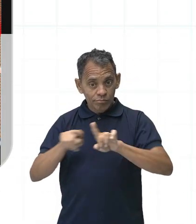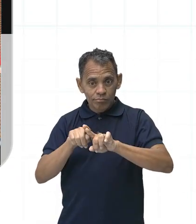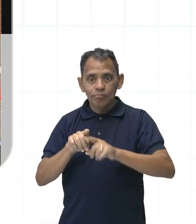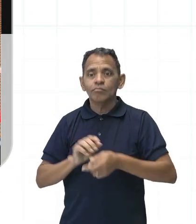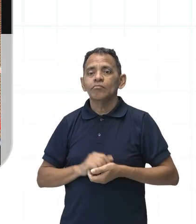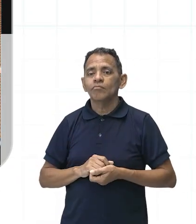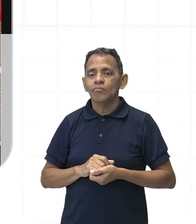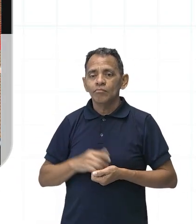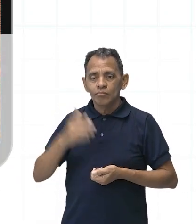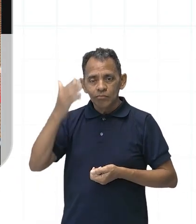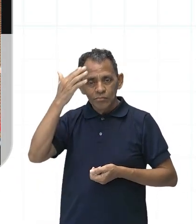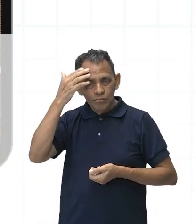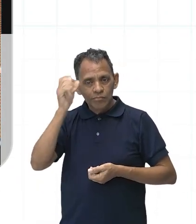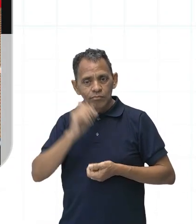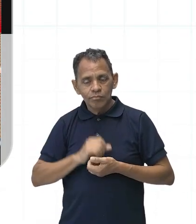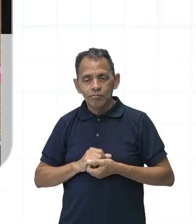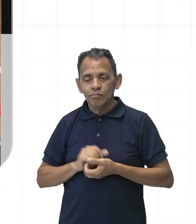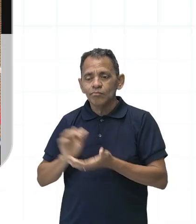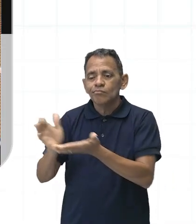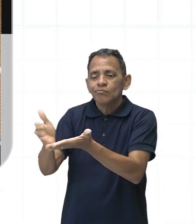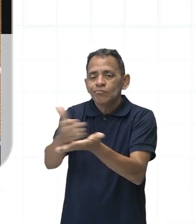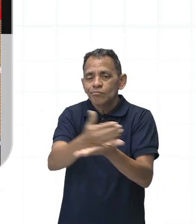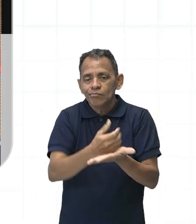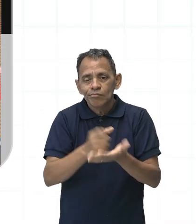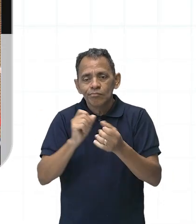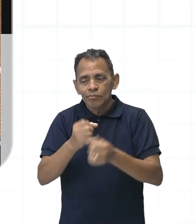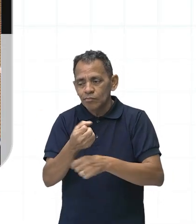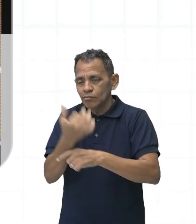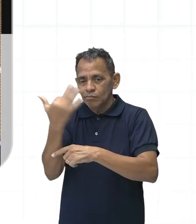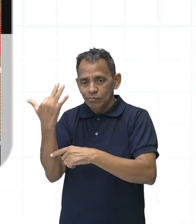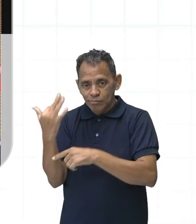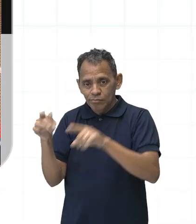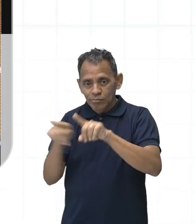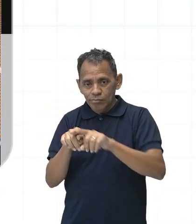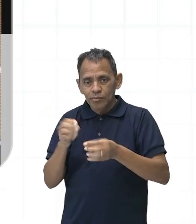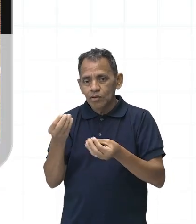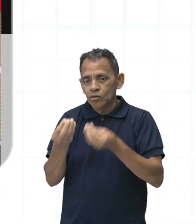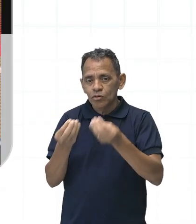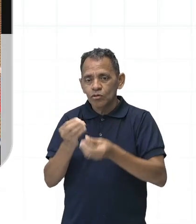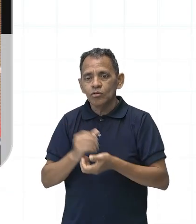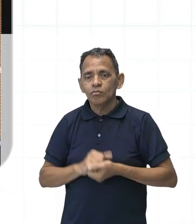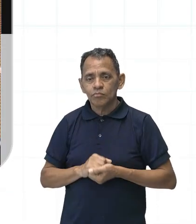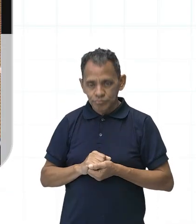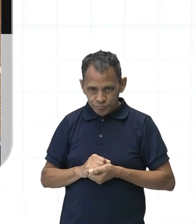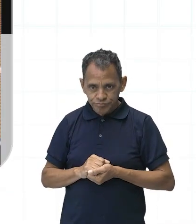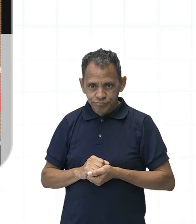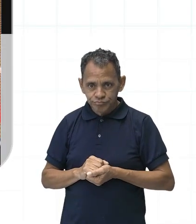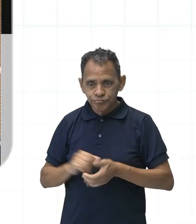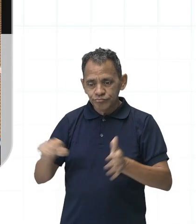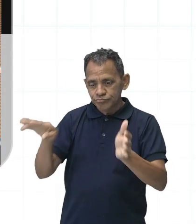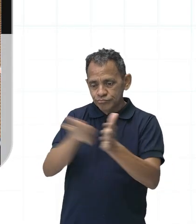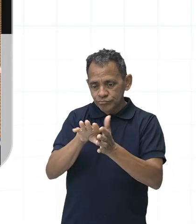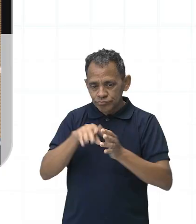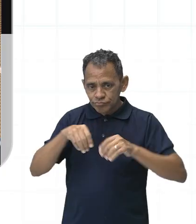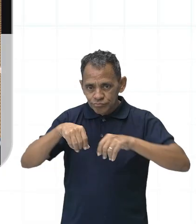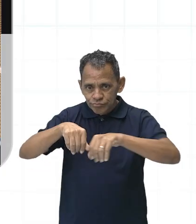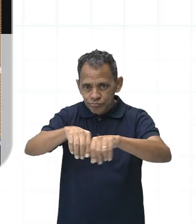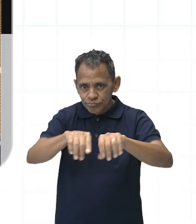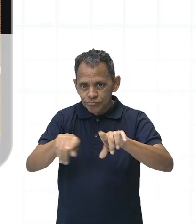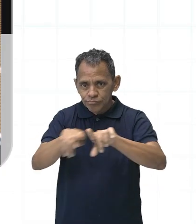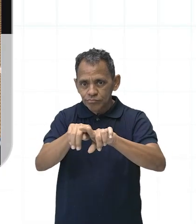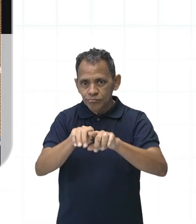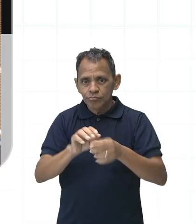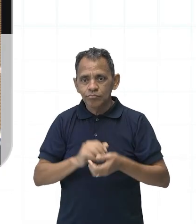o que está colhendo, a quantidade, como é que está chegando ali, tá? Então, o cultivo do solo com um